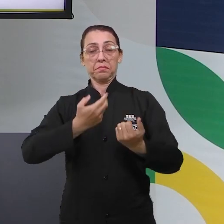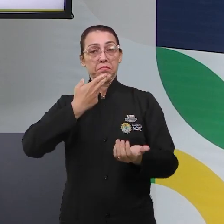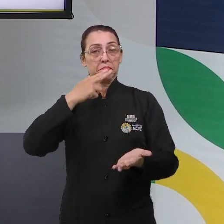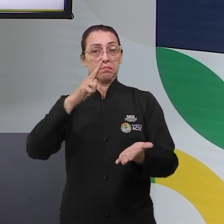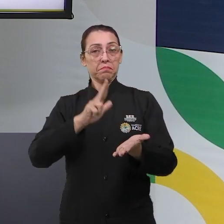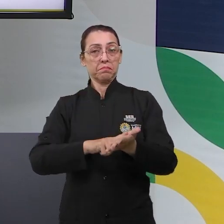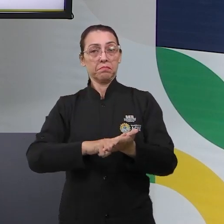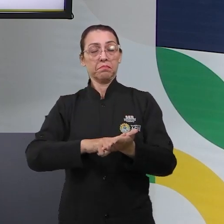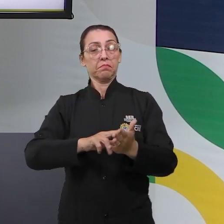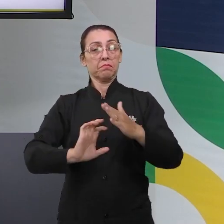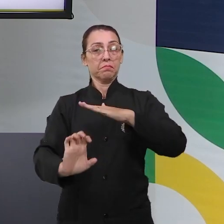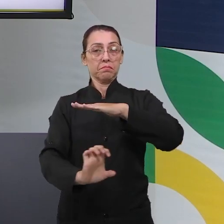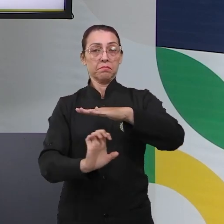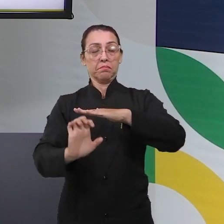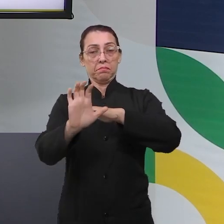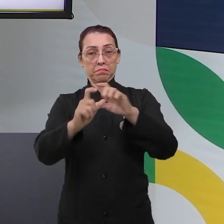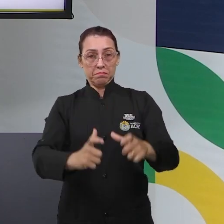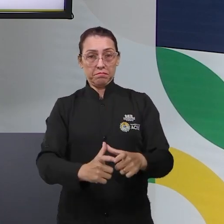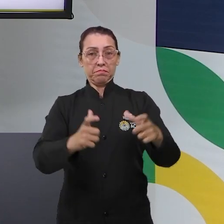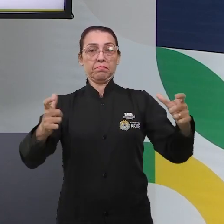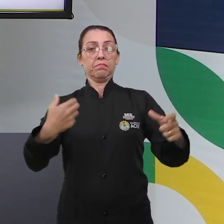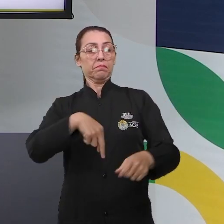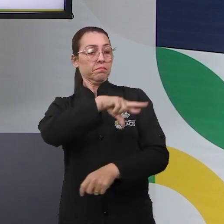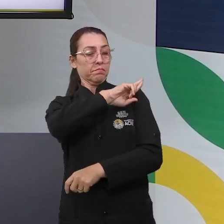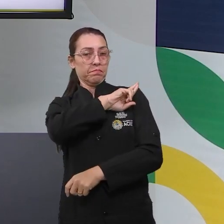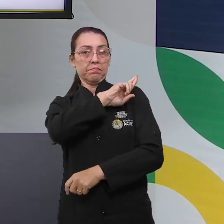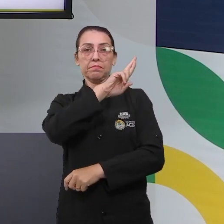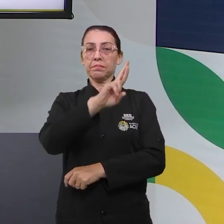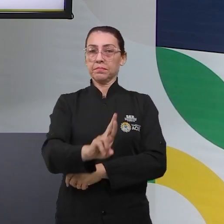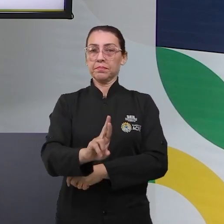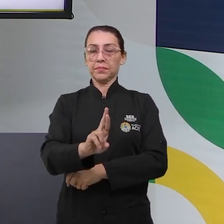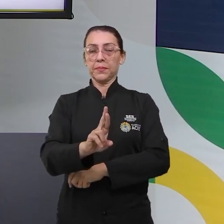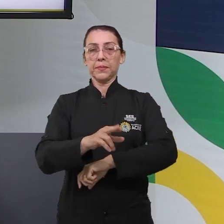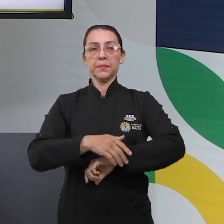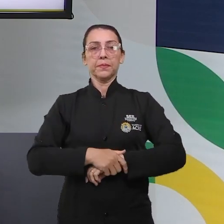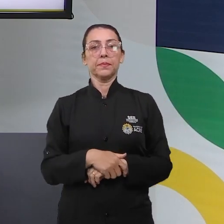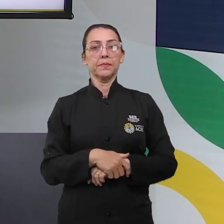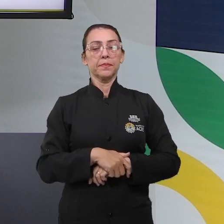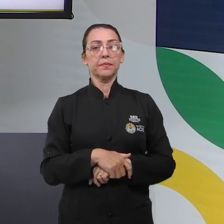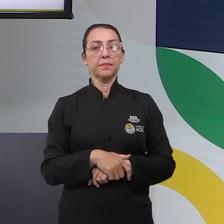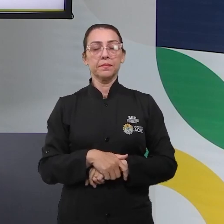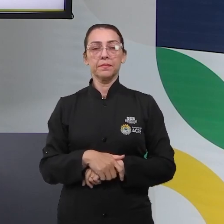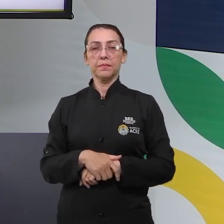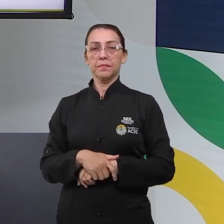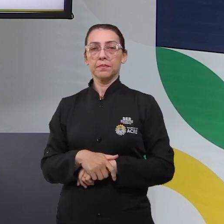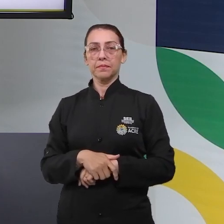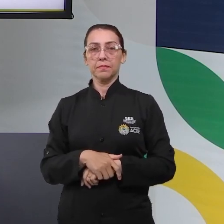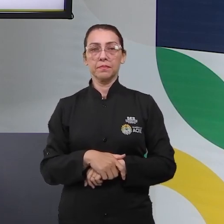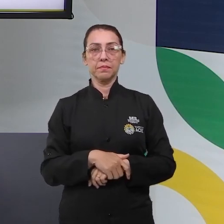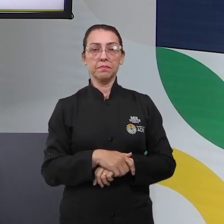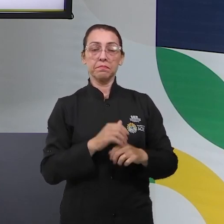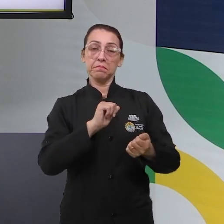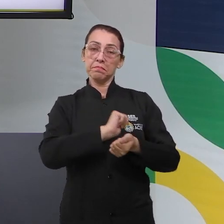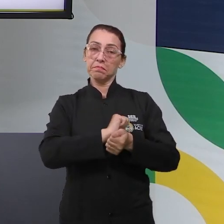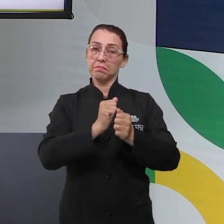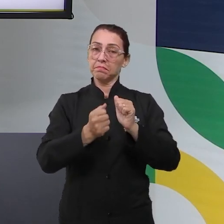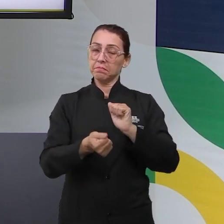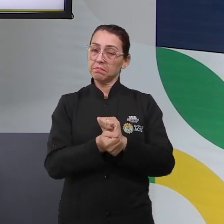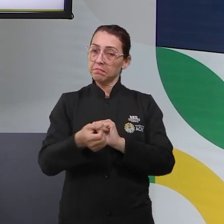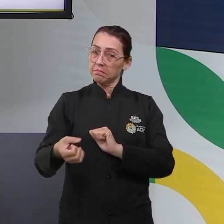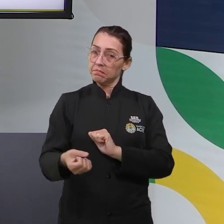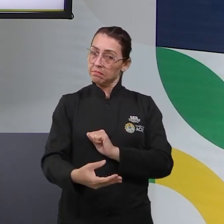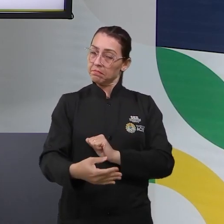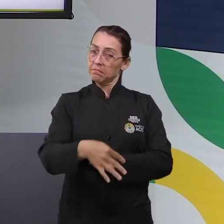Correio, né, a empresa Correio em si, que é a responsável aí por essa questão, ela se adequou às